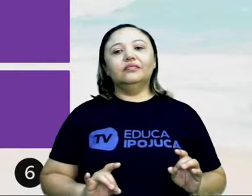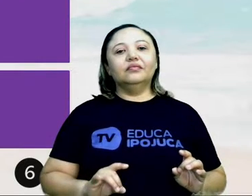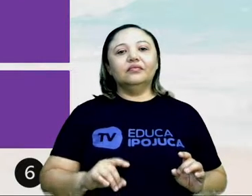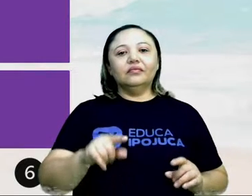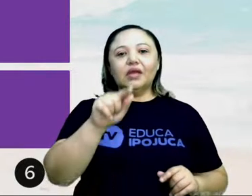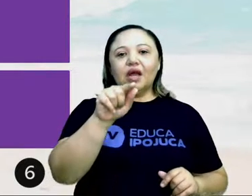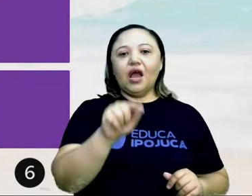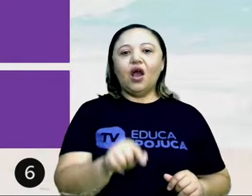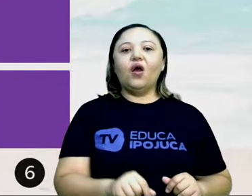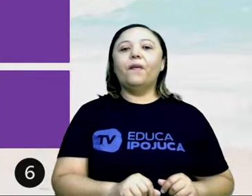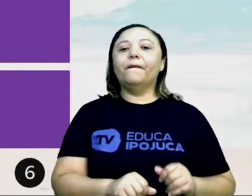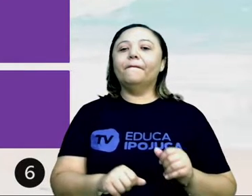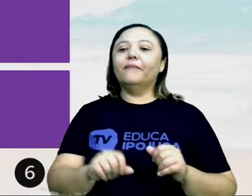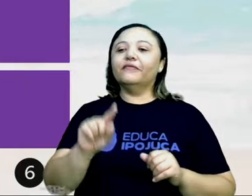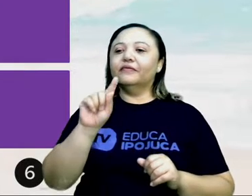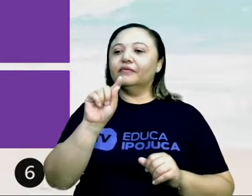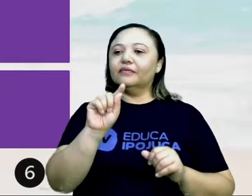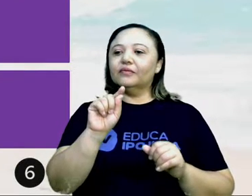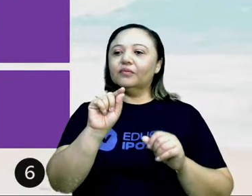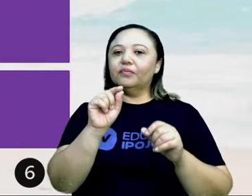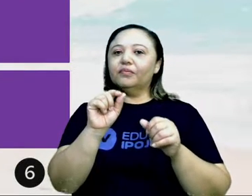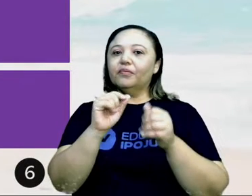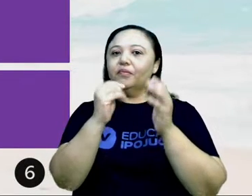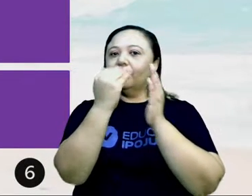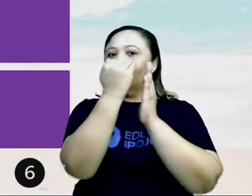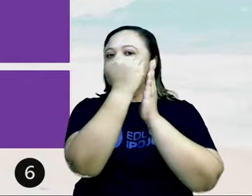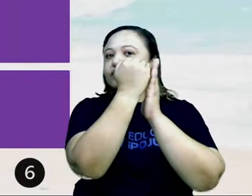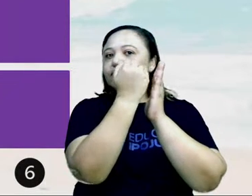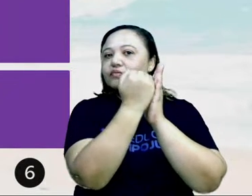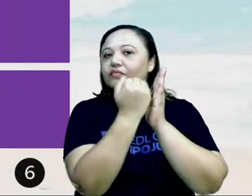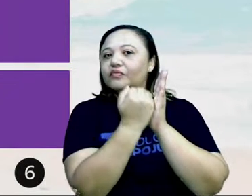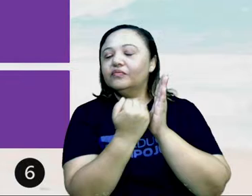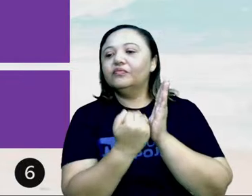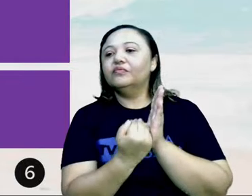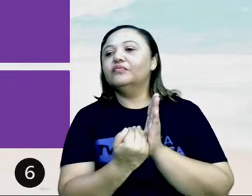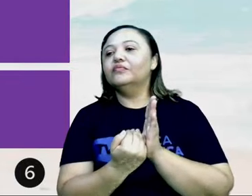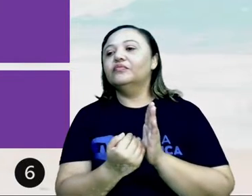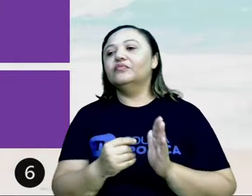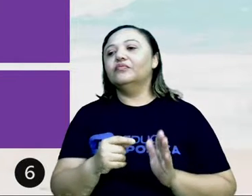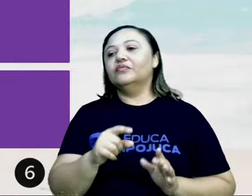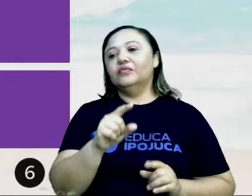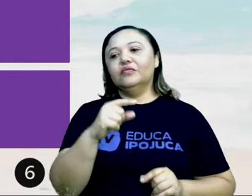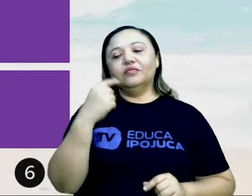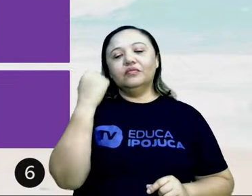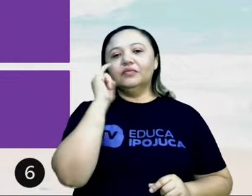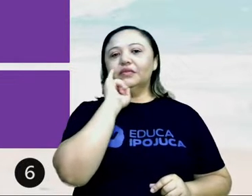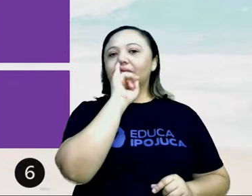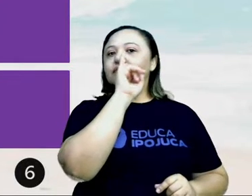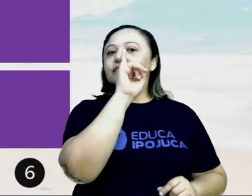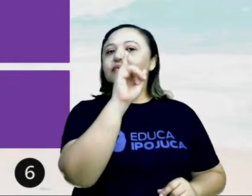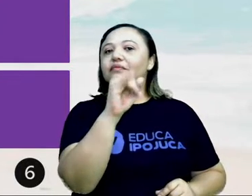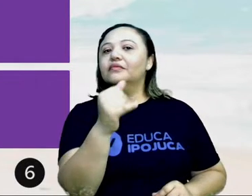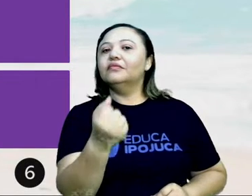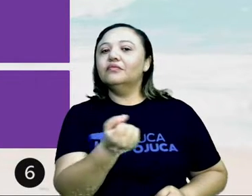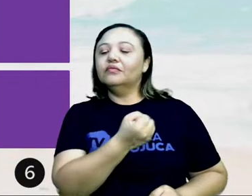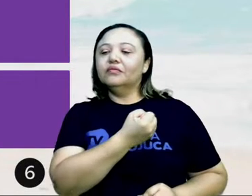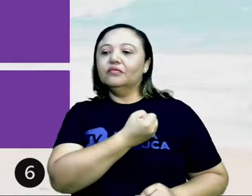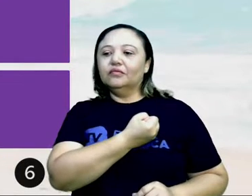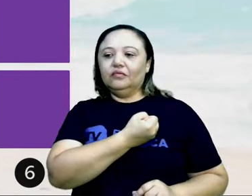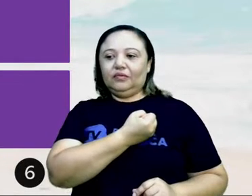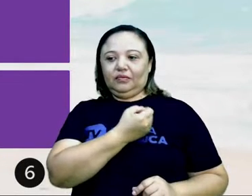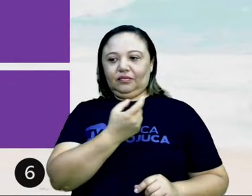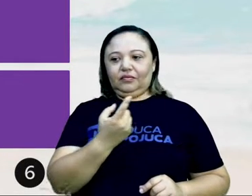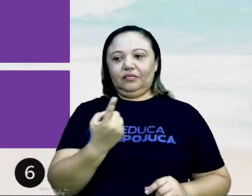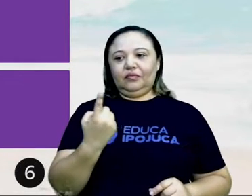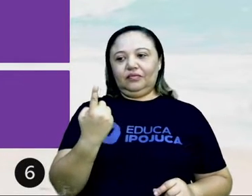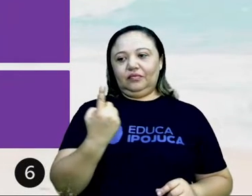E a ordem que vai ser estabelecida é a seguinte. Primeiro vocês vão me dizer um dos números aqui de baixo. Ou seja,